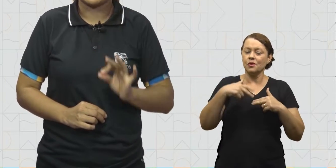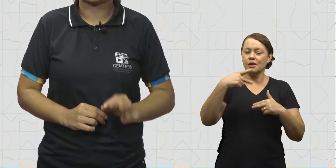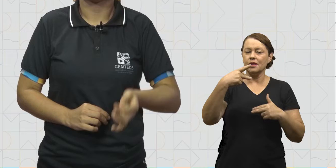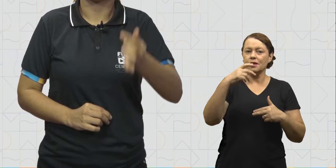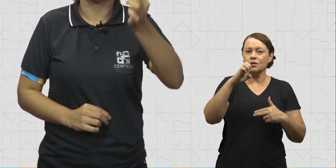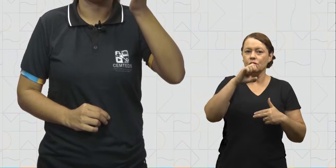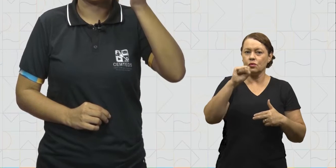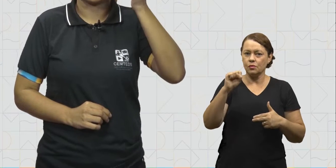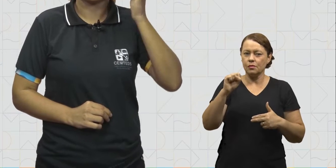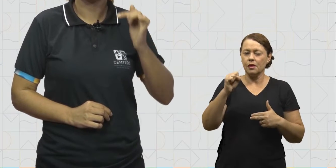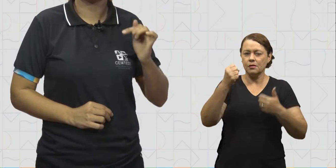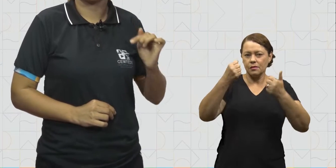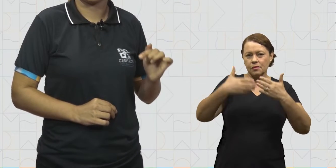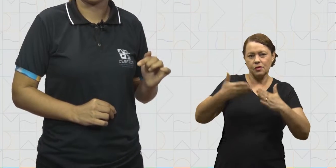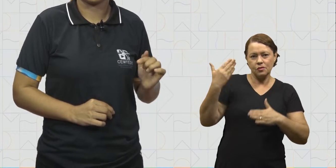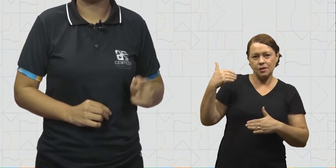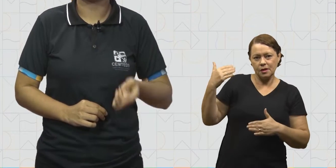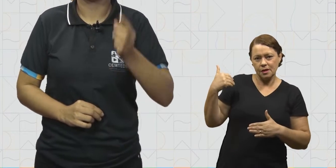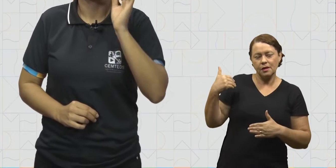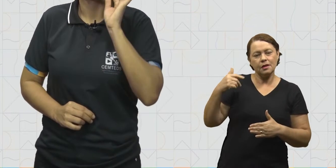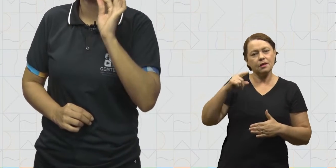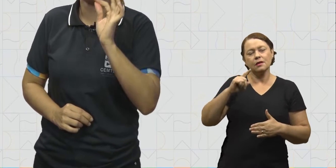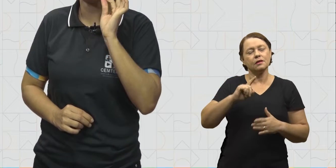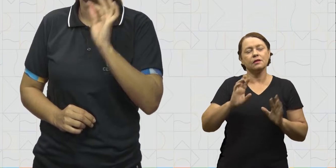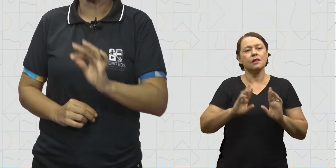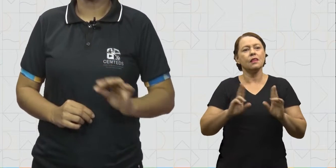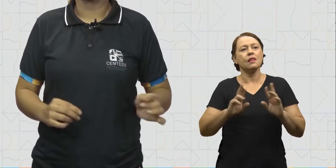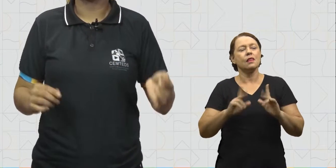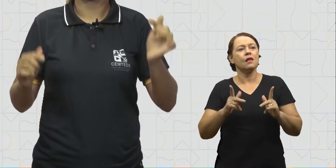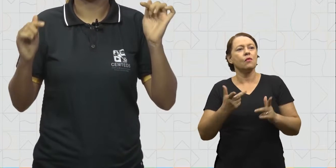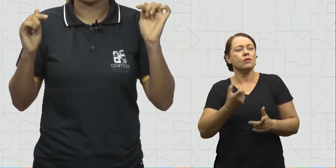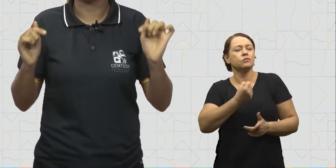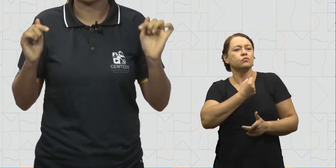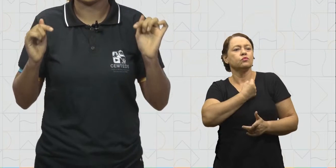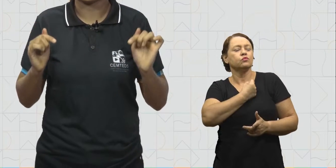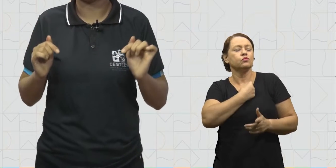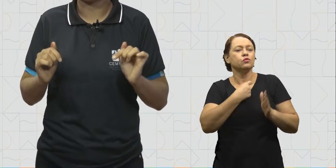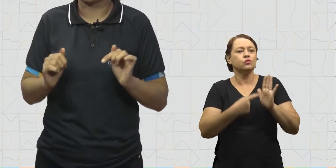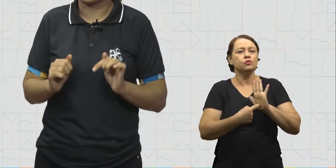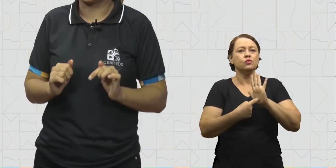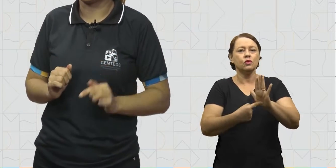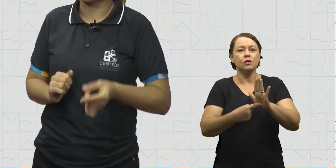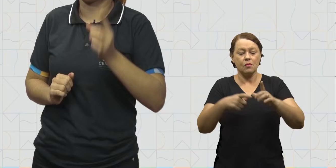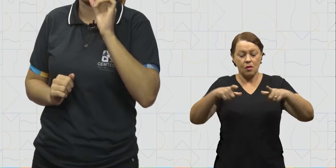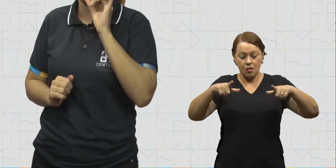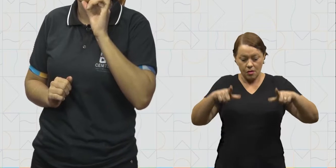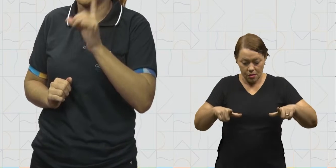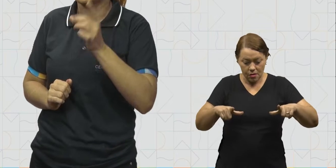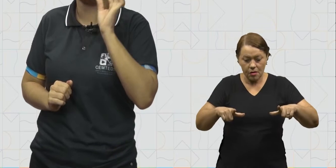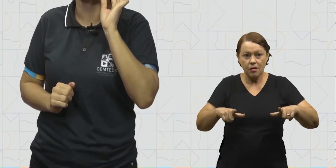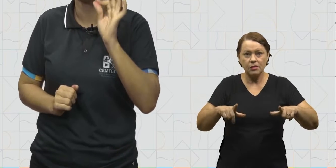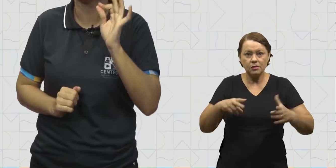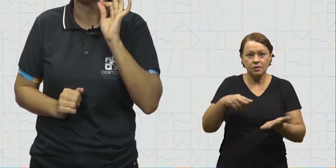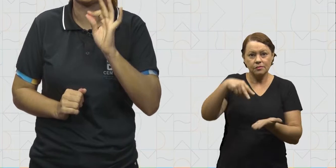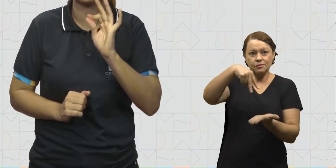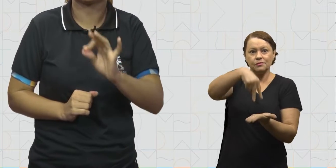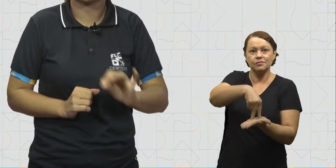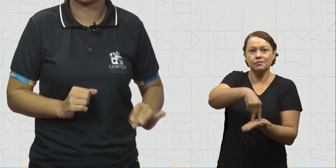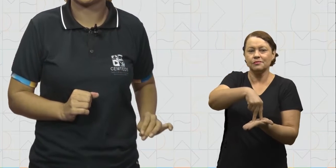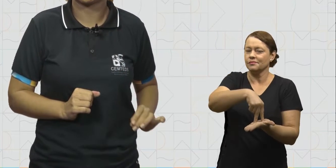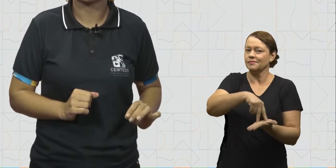o peso, como eu falei anteriormente, não é um número que aparece na balança quando nós